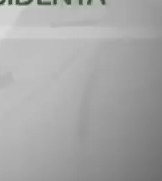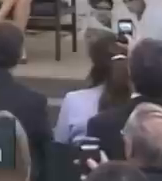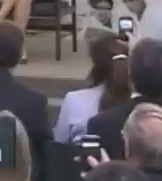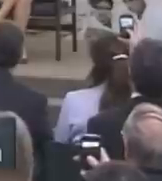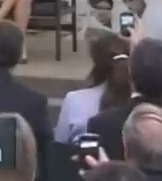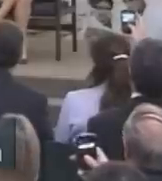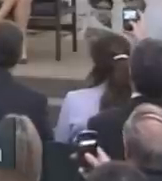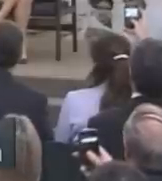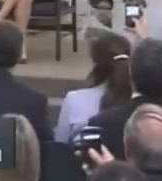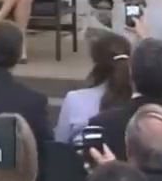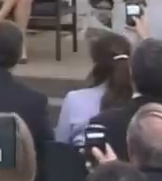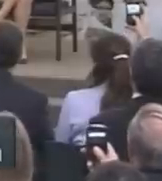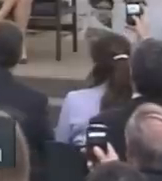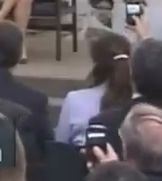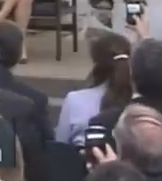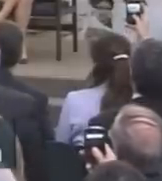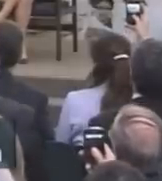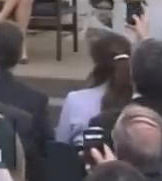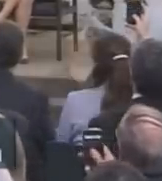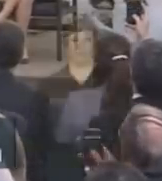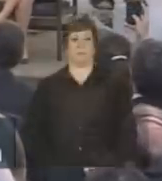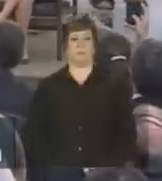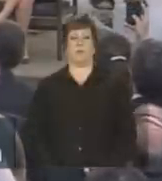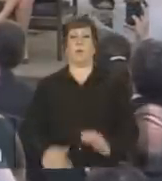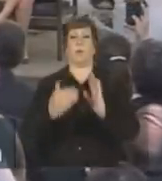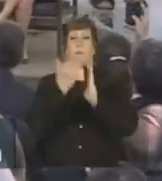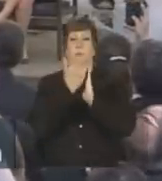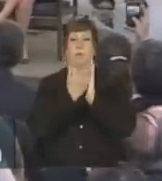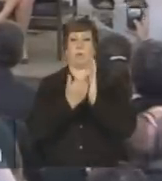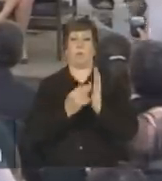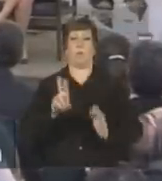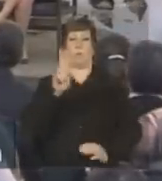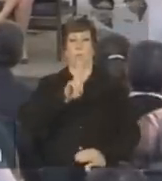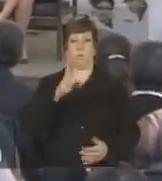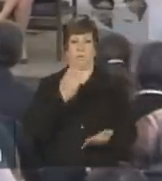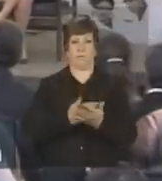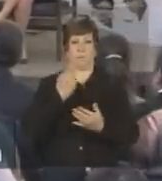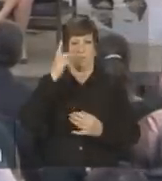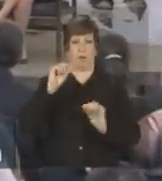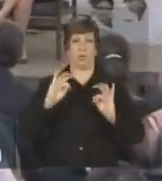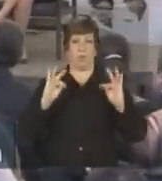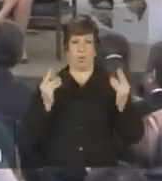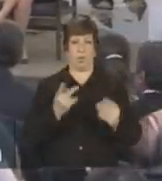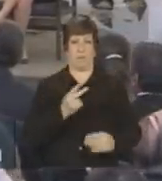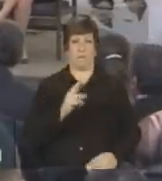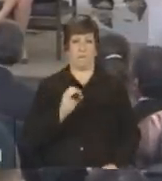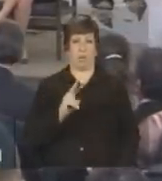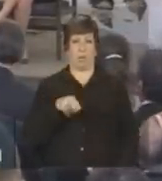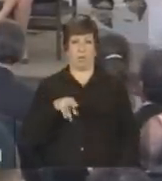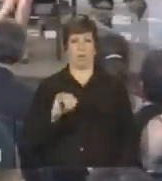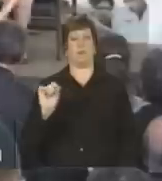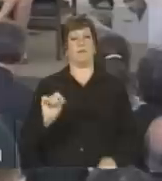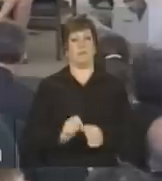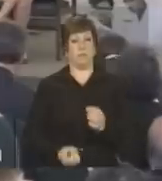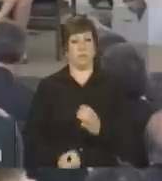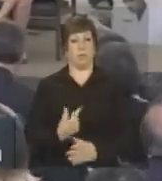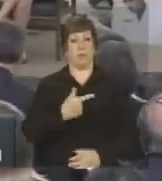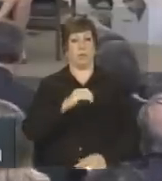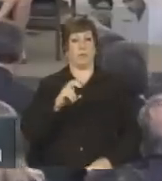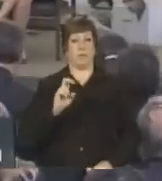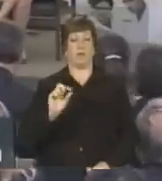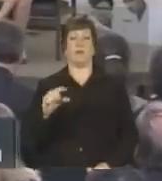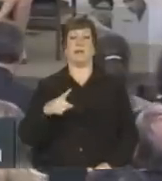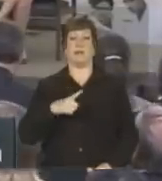cerimônia. O Programa Universidade para Todos, o ProUni, foi criado em 2005 e tem